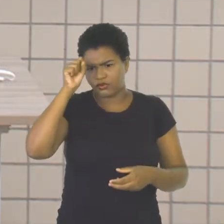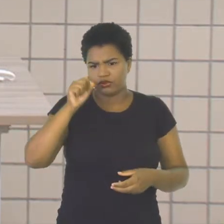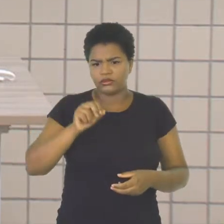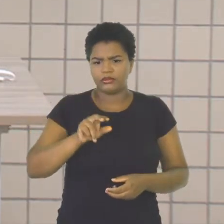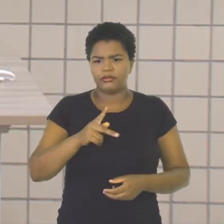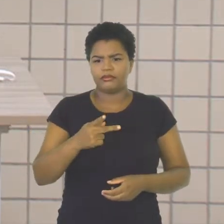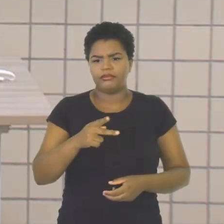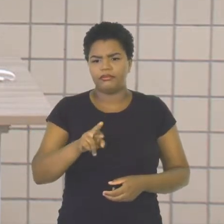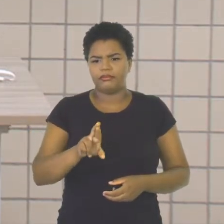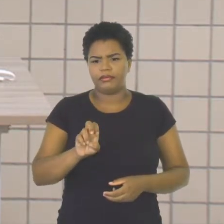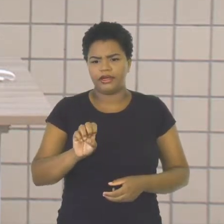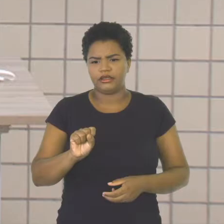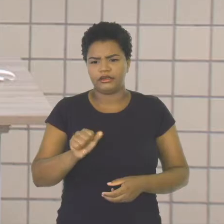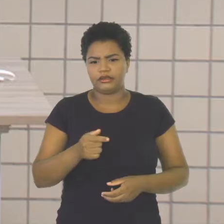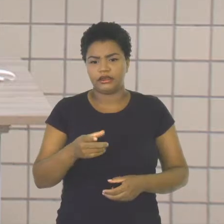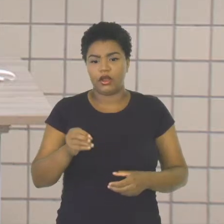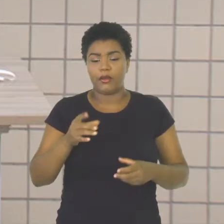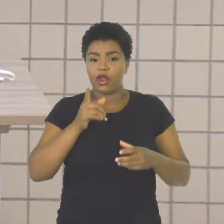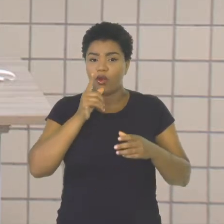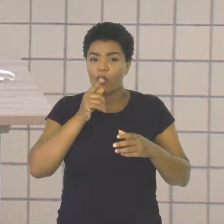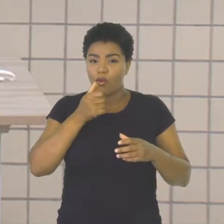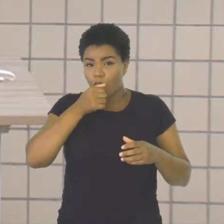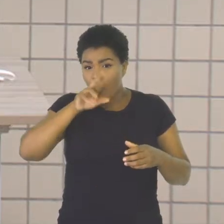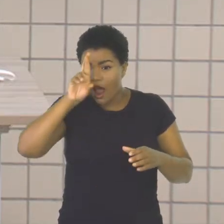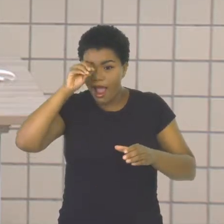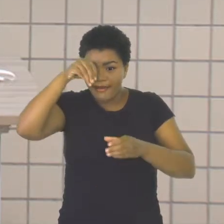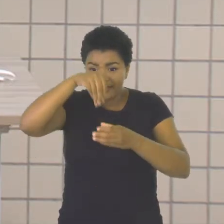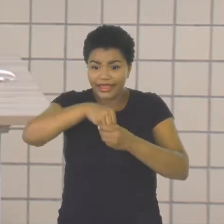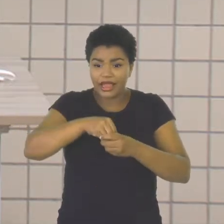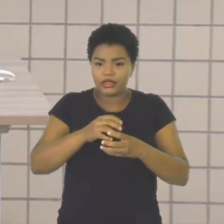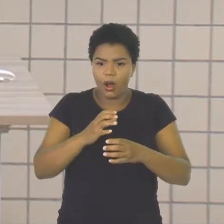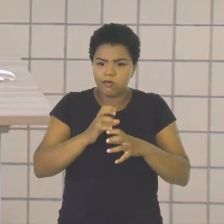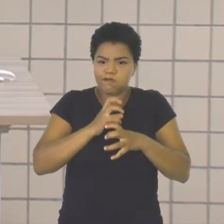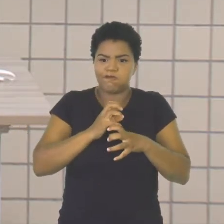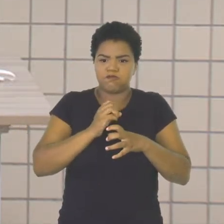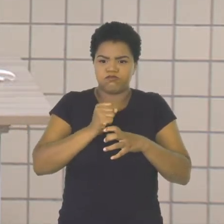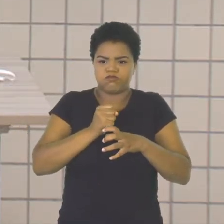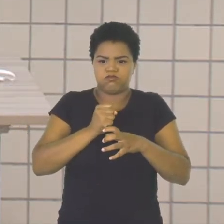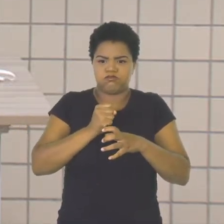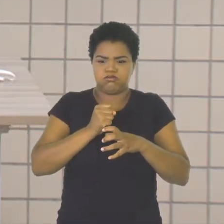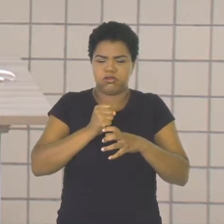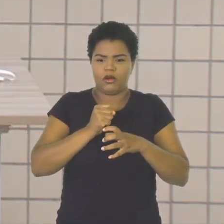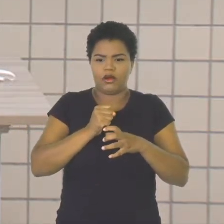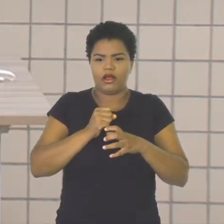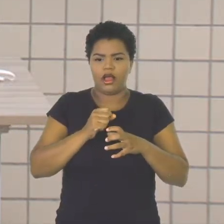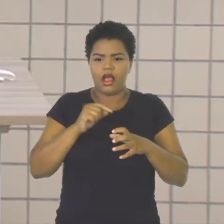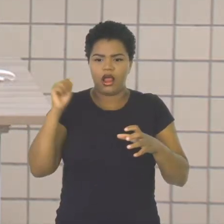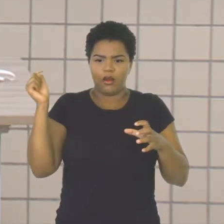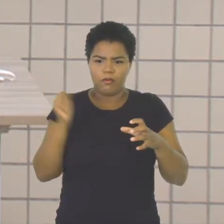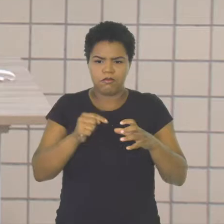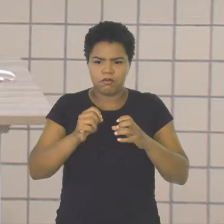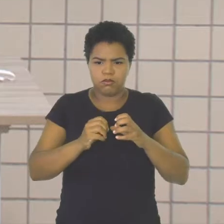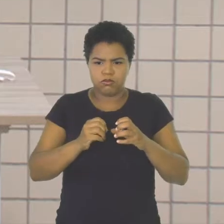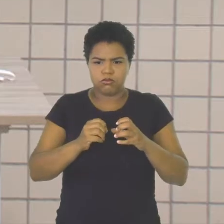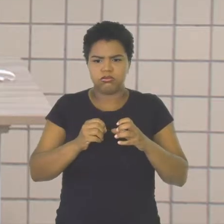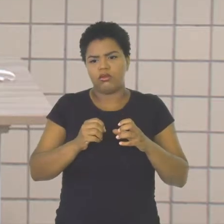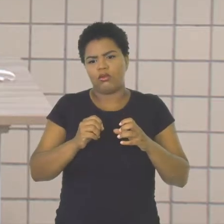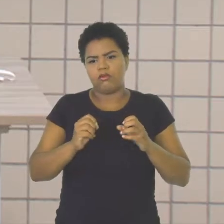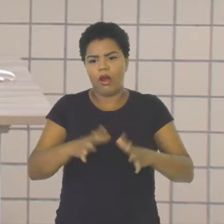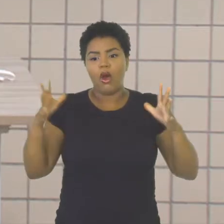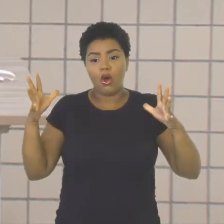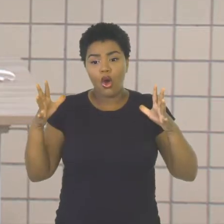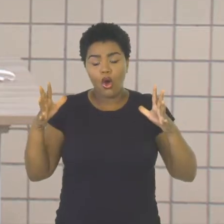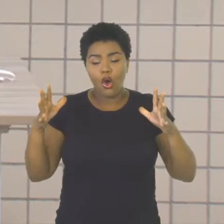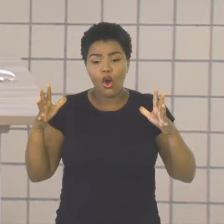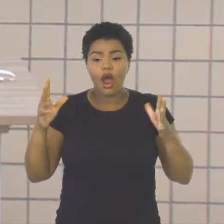aqui comprimido aqui dentro deste recipiente. E quando eu furo esse meu balão, quando ele estoura, o